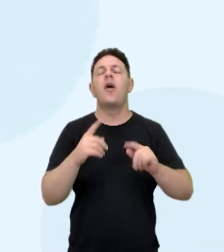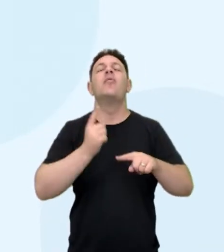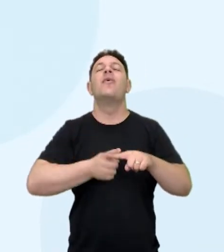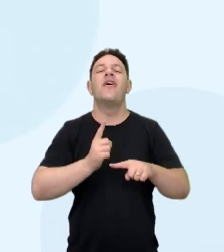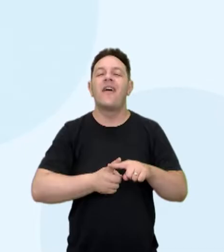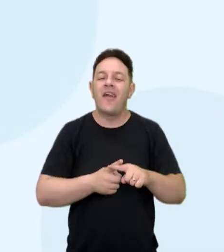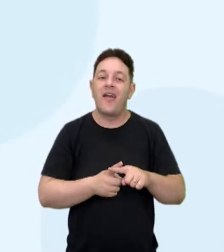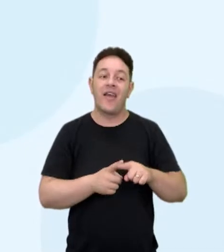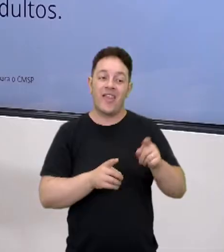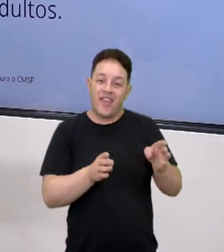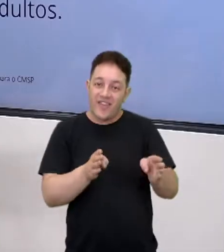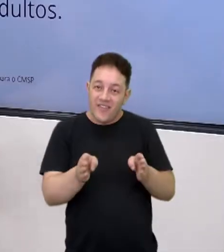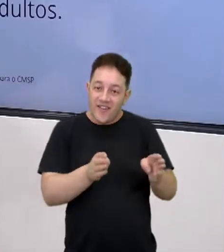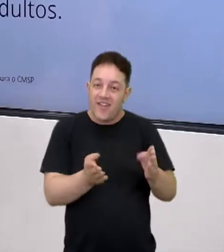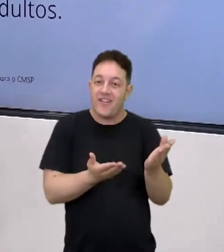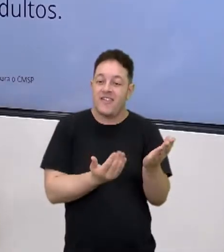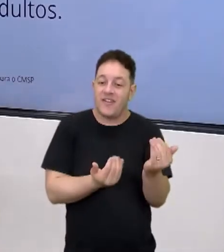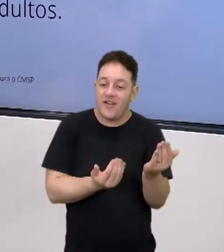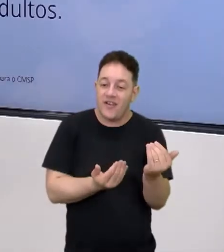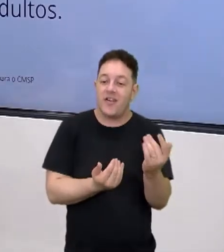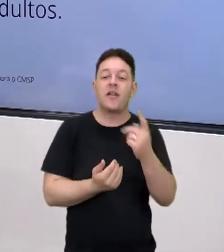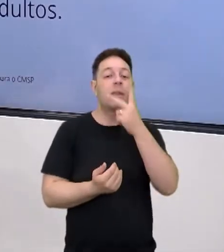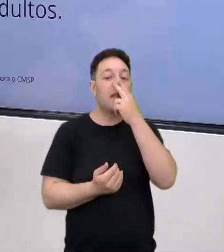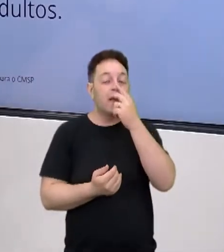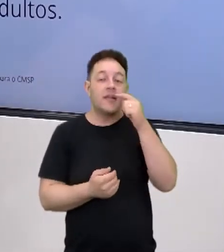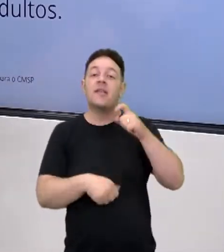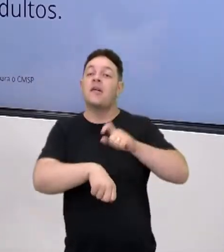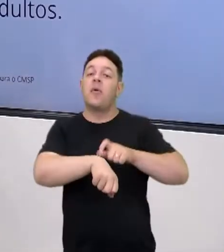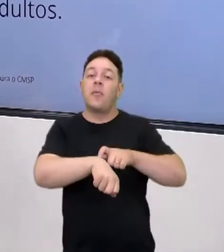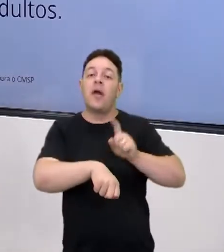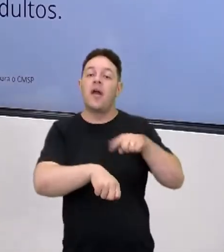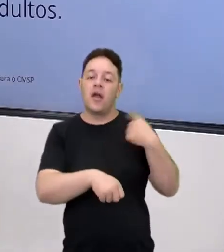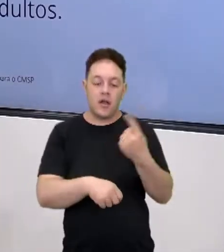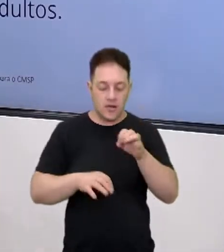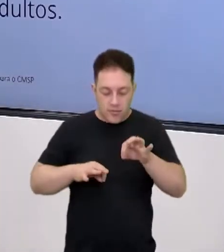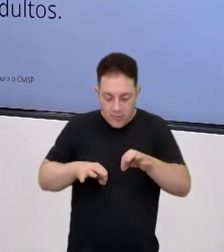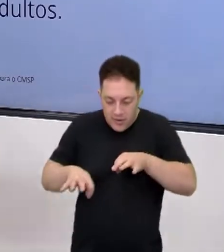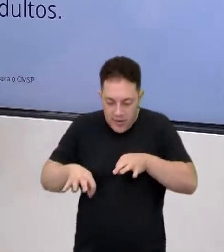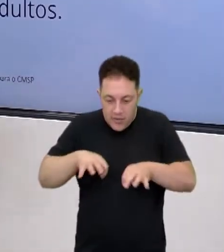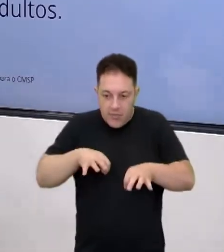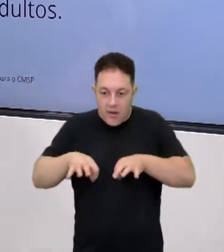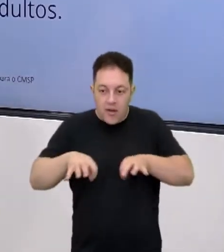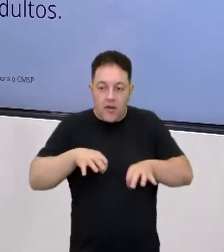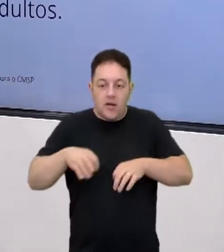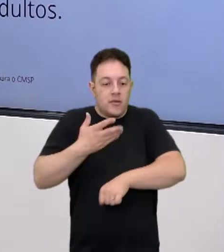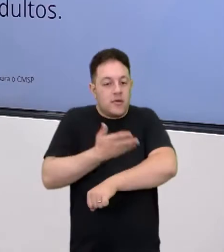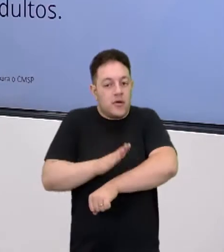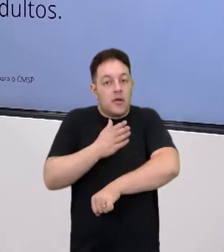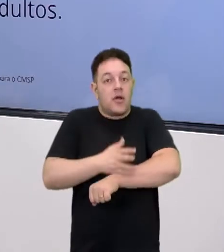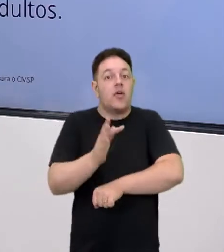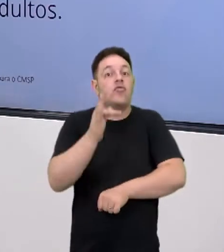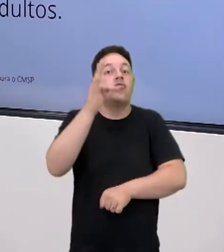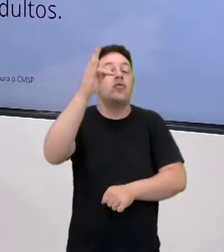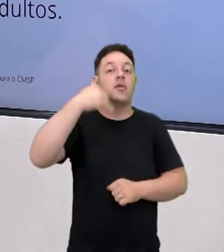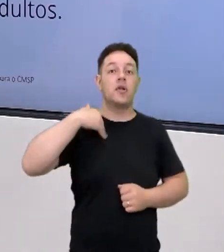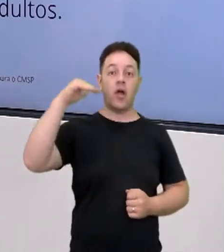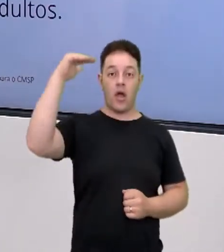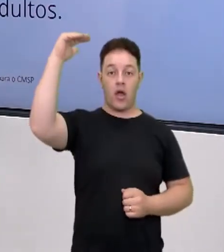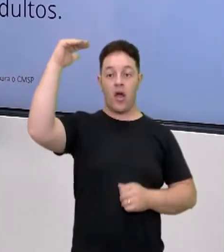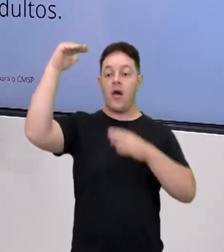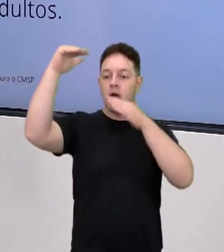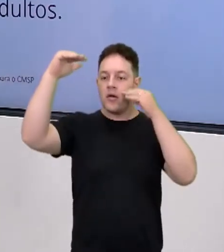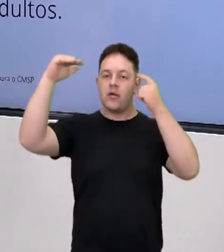causa que é nessa fase que é entendido o período que a gente está se preparando para que quando a gente chegar na vida adulta, já esteja